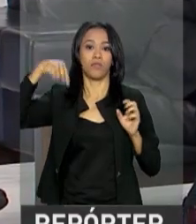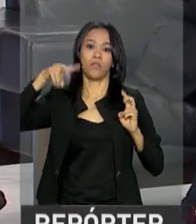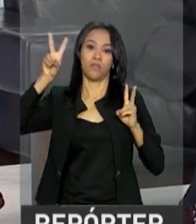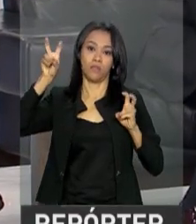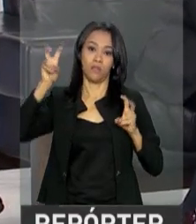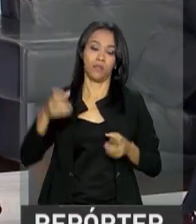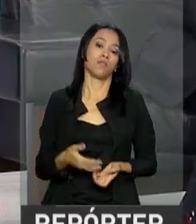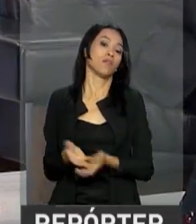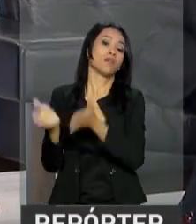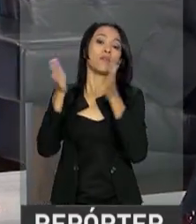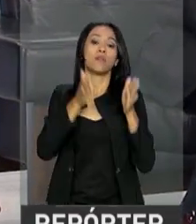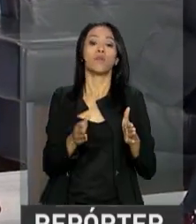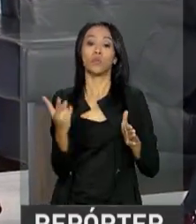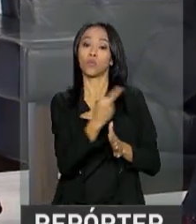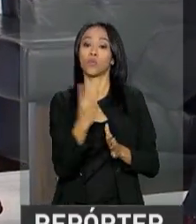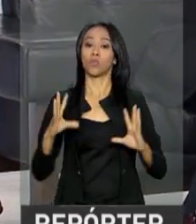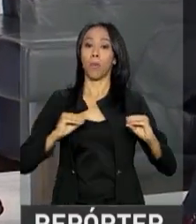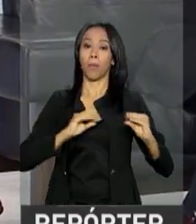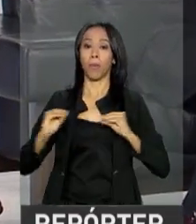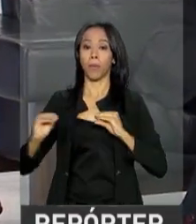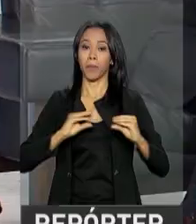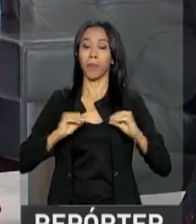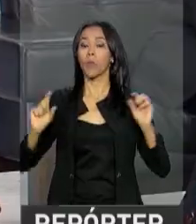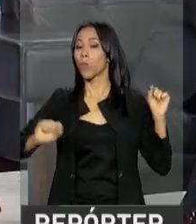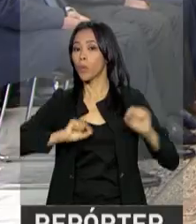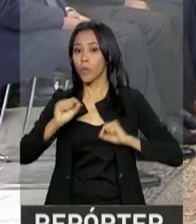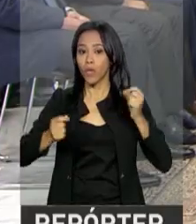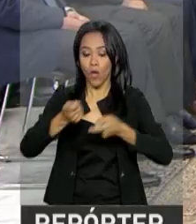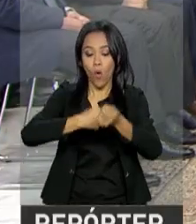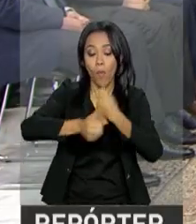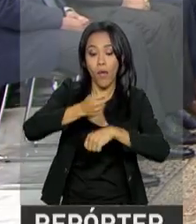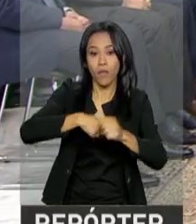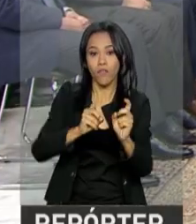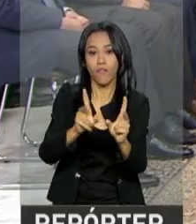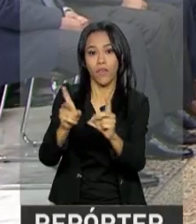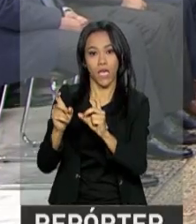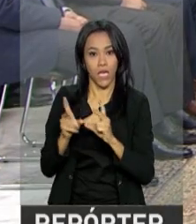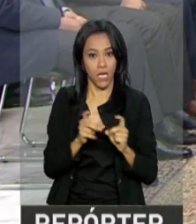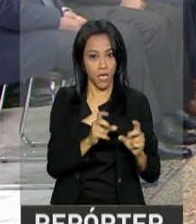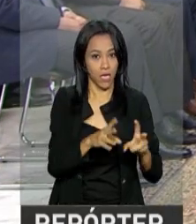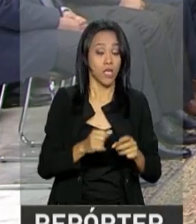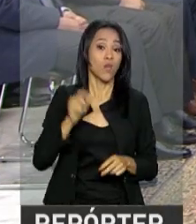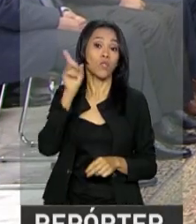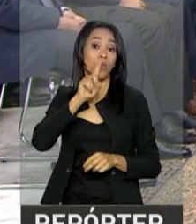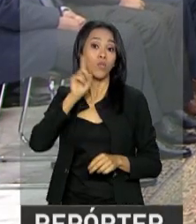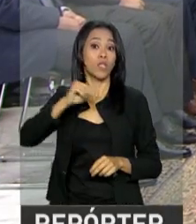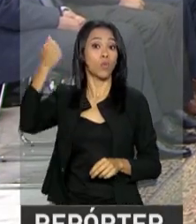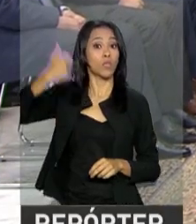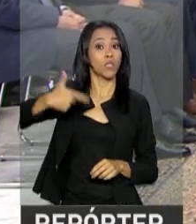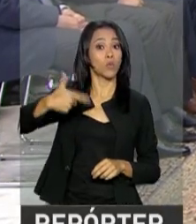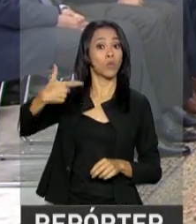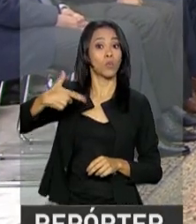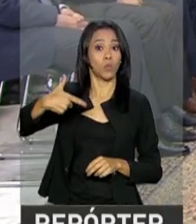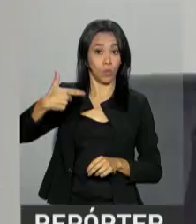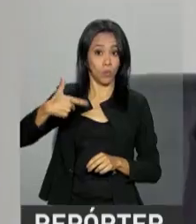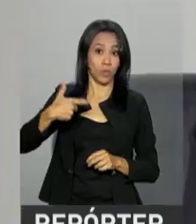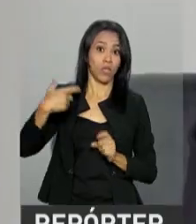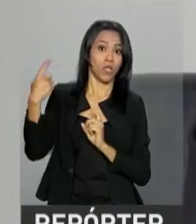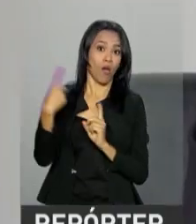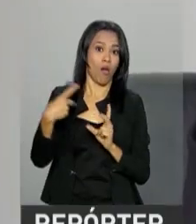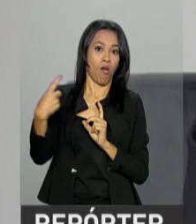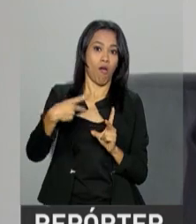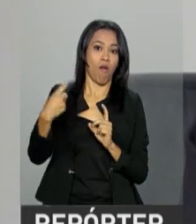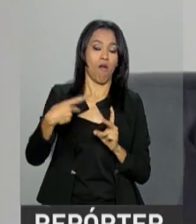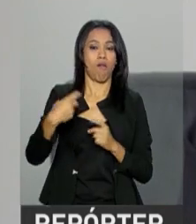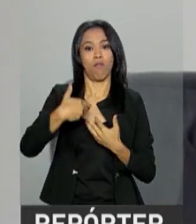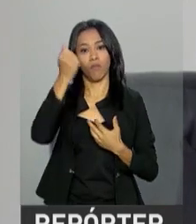lideranças também destacaram as relações comerciais com os estados unidos são o segundo maior parceiro comercial do brasil no ano passado